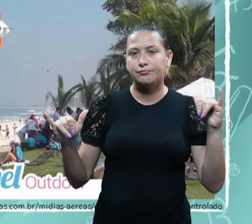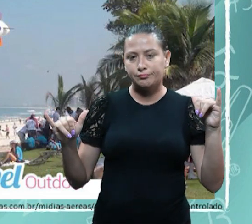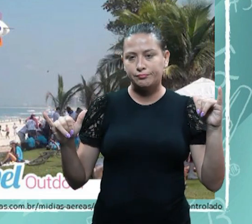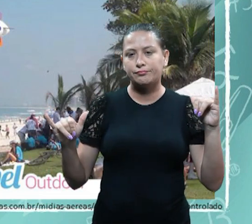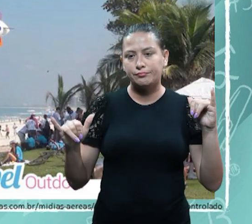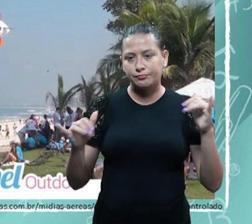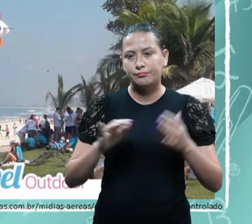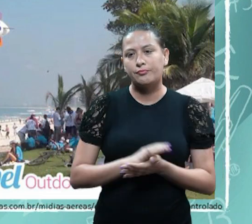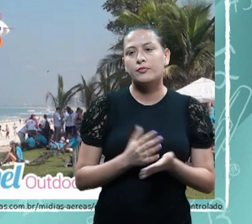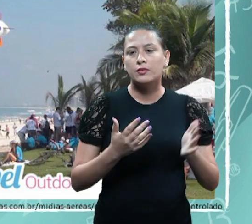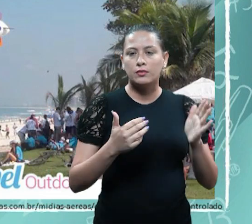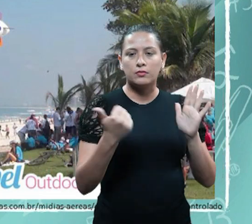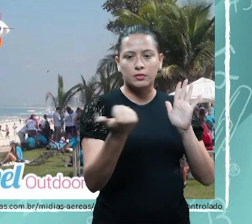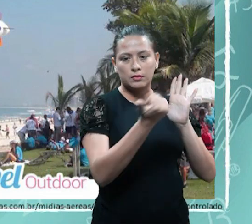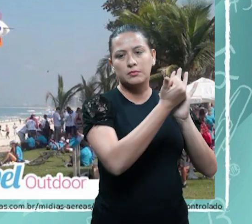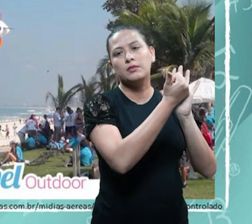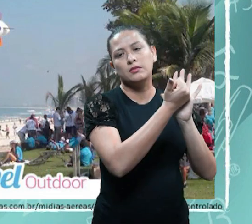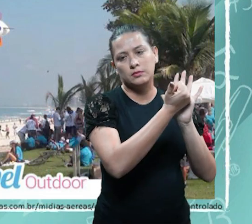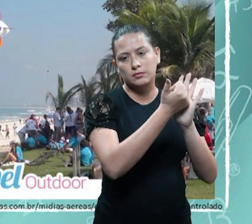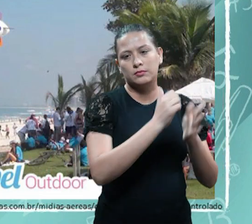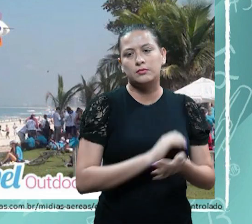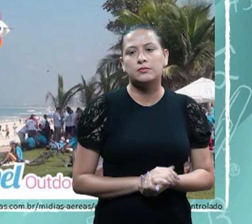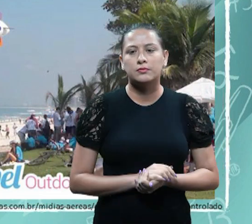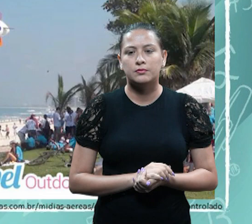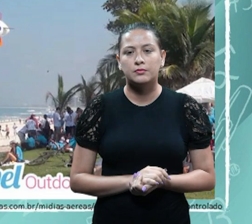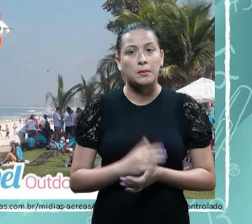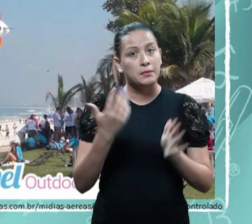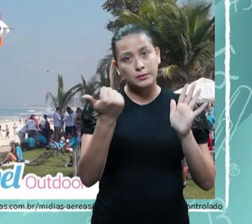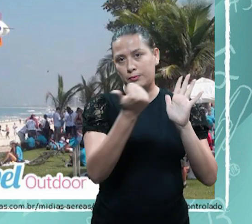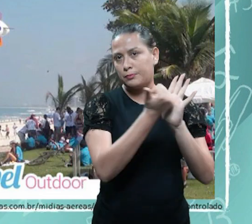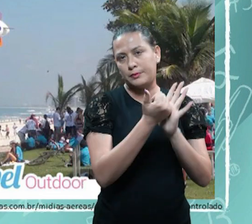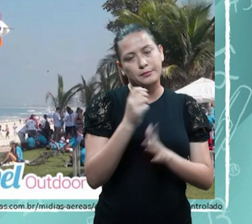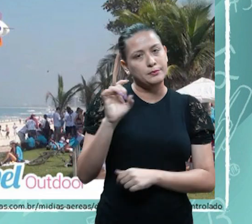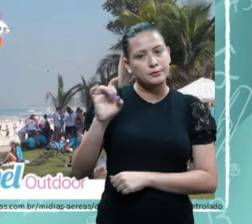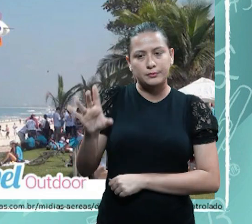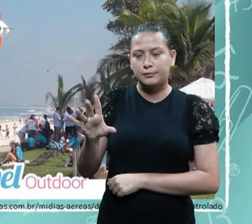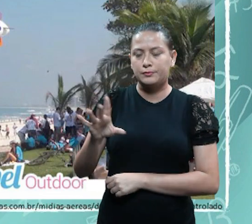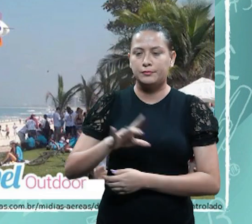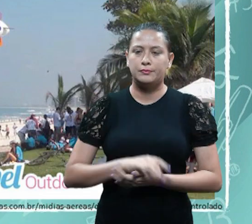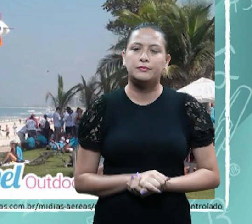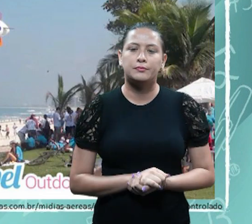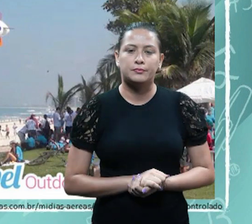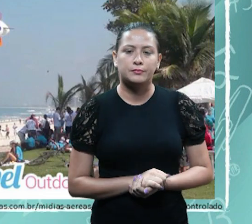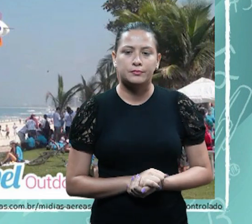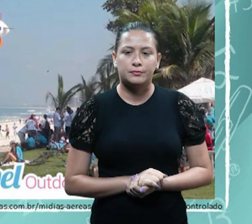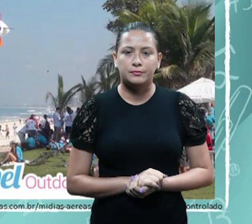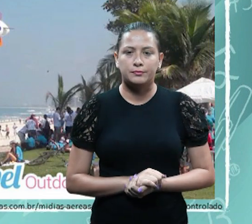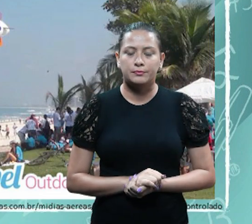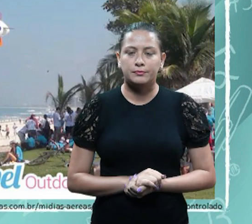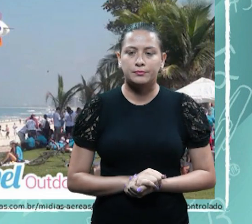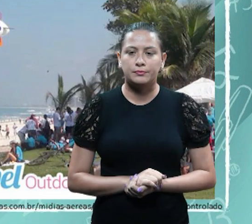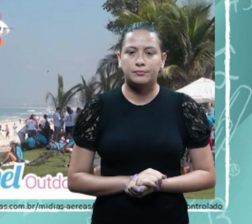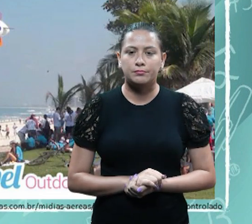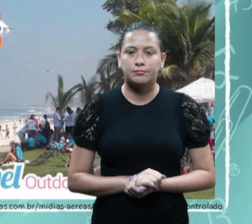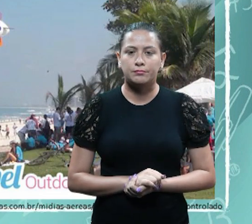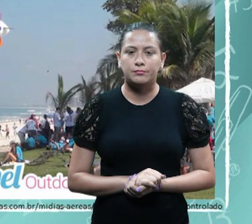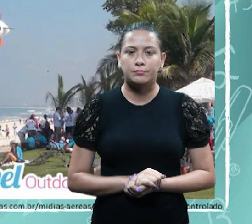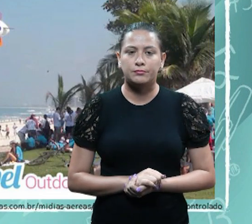né? Que divulga a marca, mas também só a marca mesmo, não tem mais nada a mais nele, o dirigível,